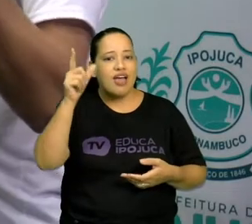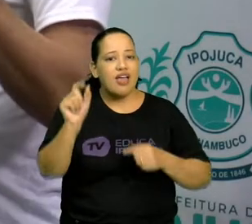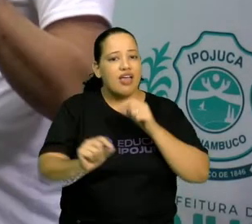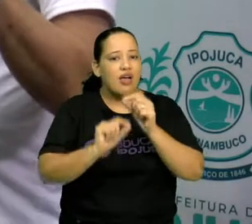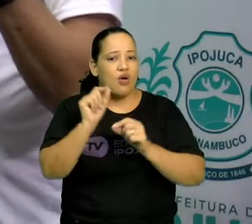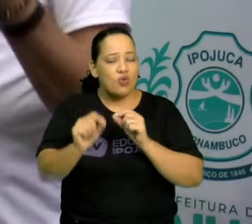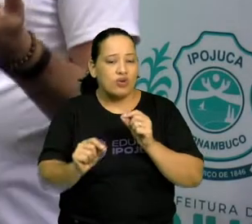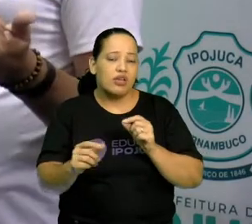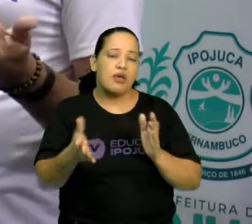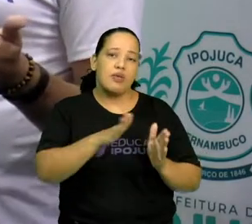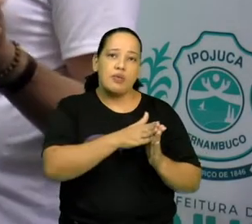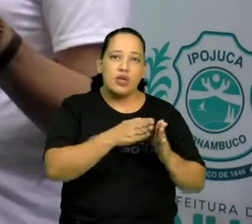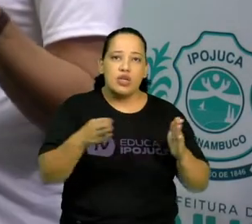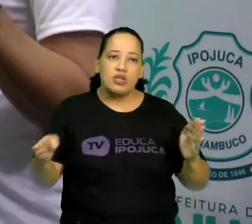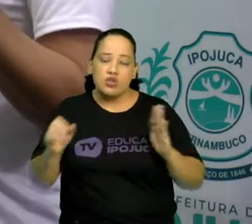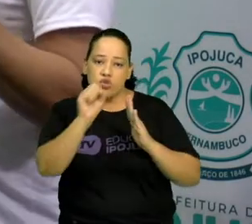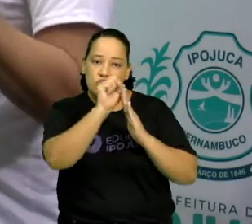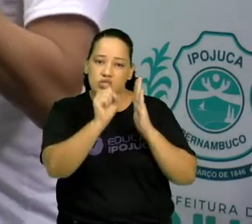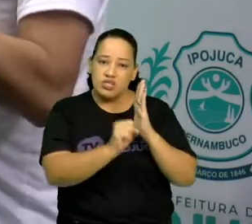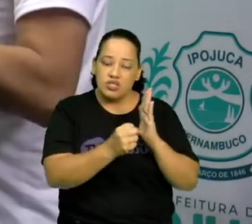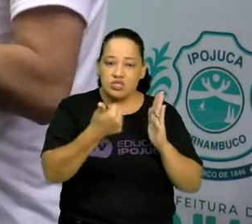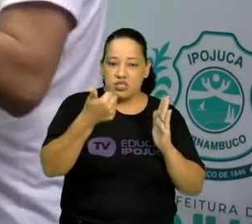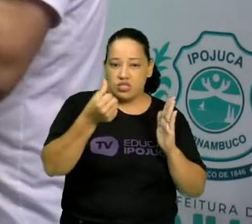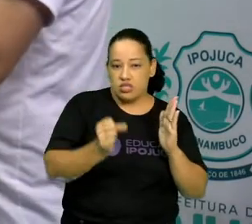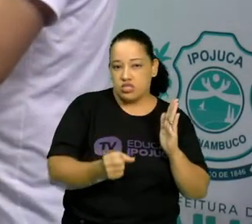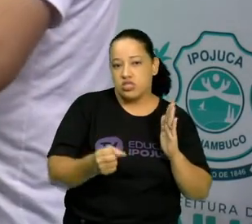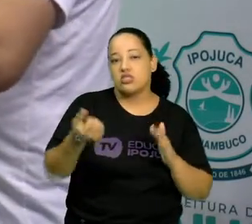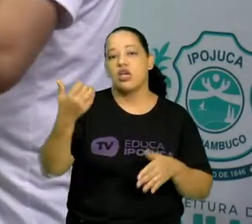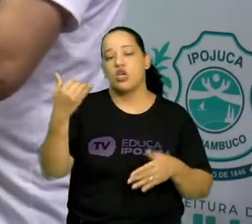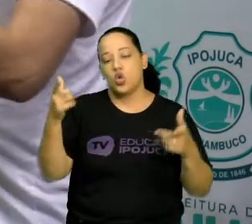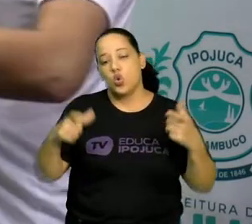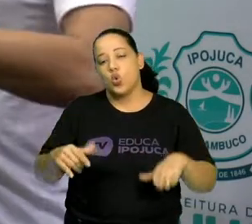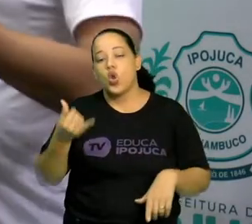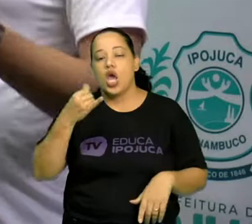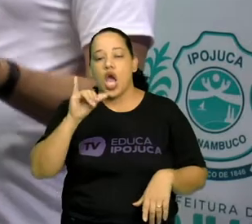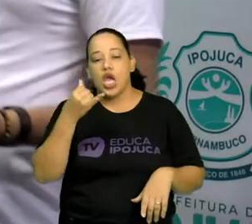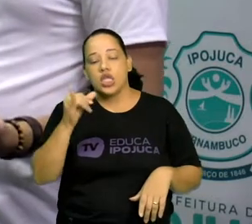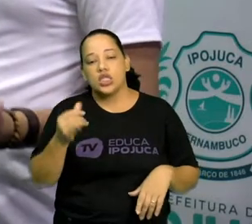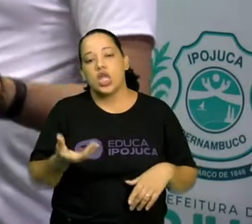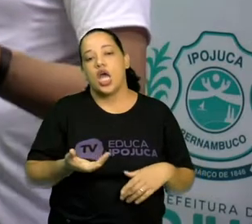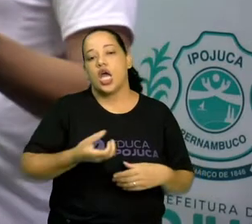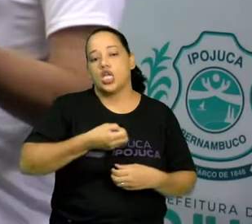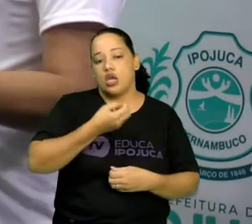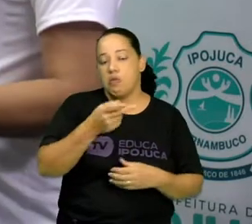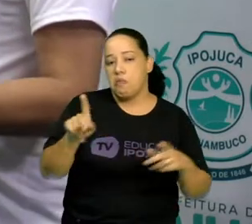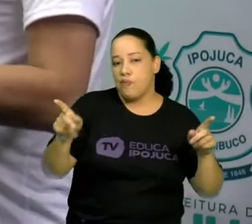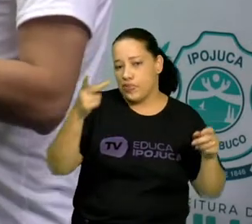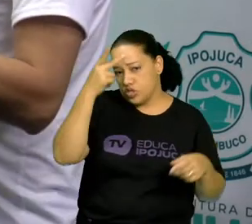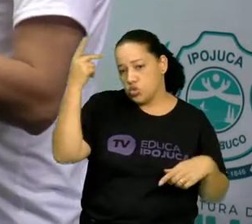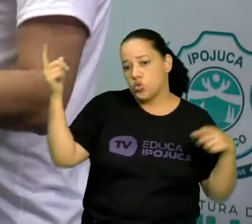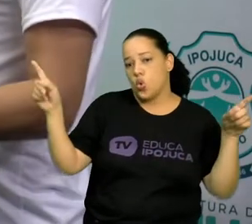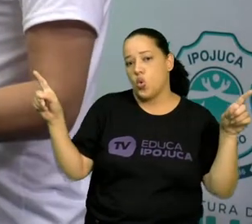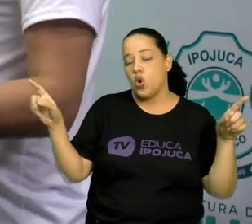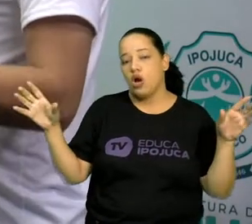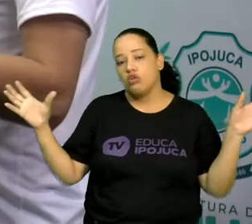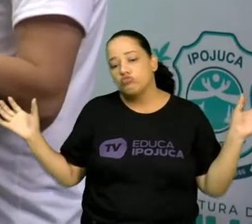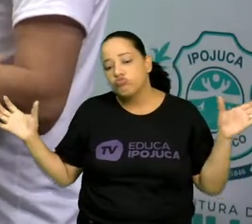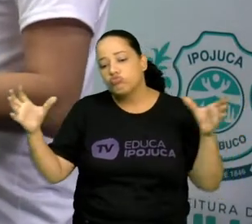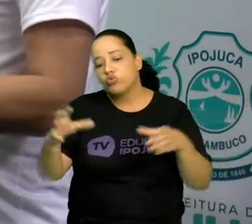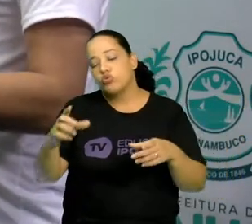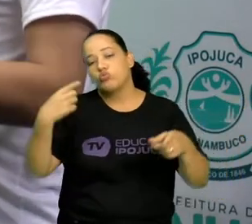século XVI, na Itália, quando músicos, cantores, poetas e dramaturgos se reuniram para